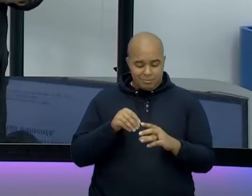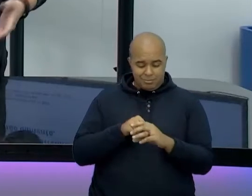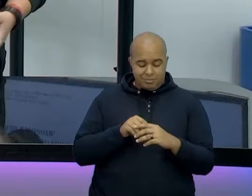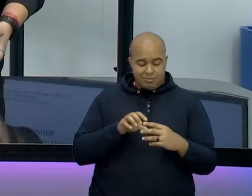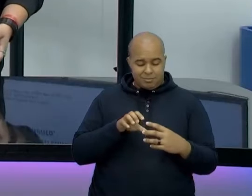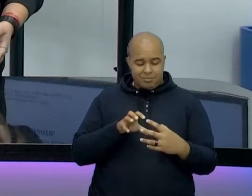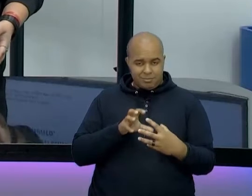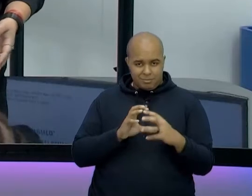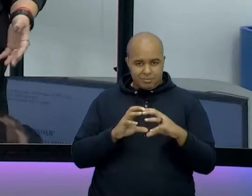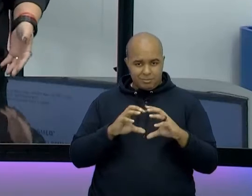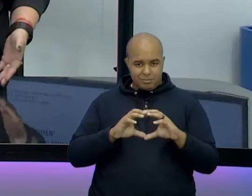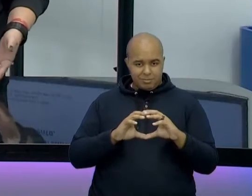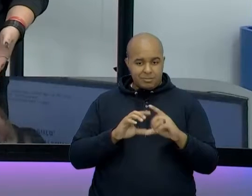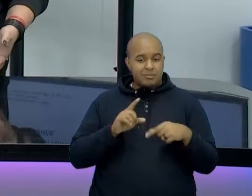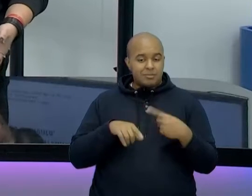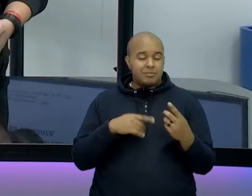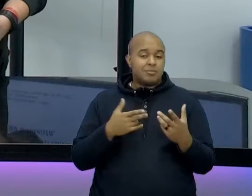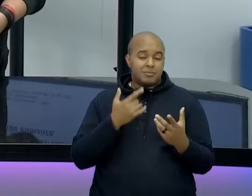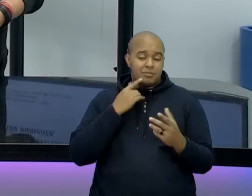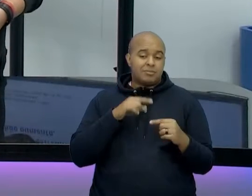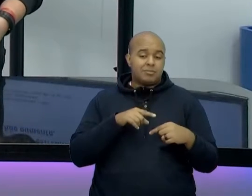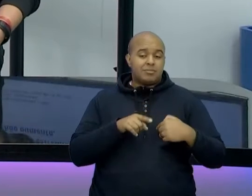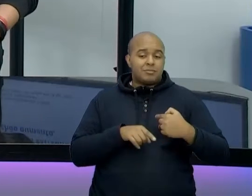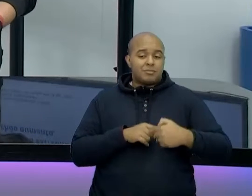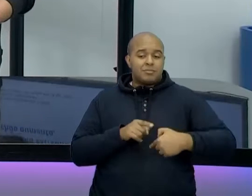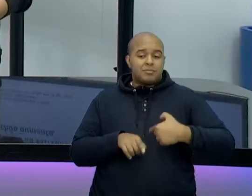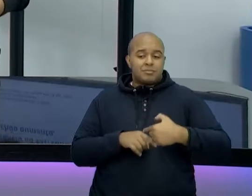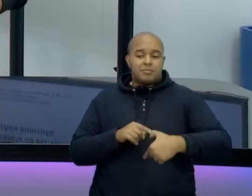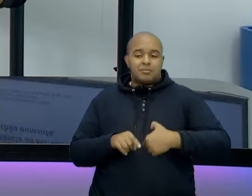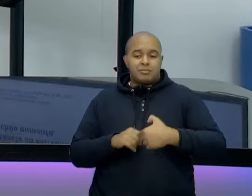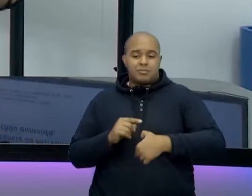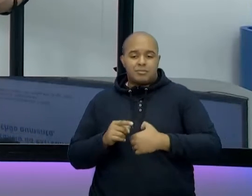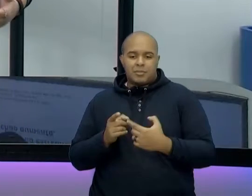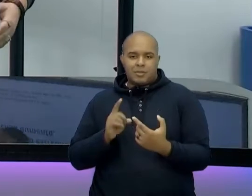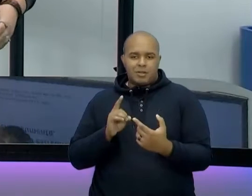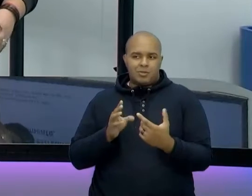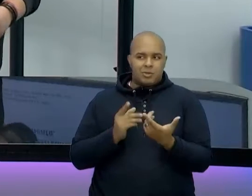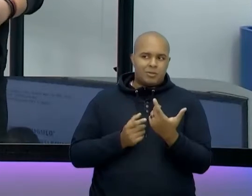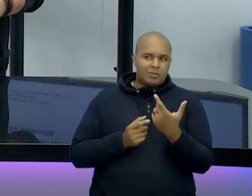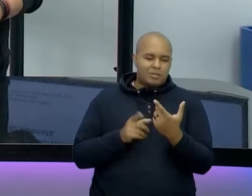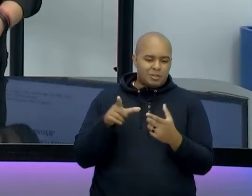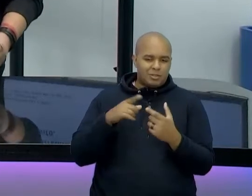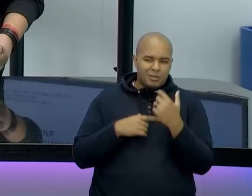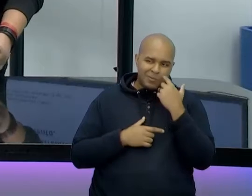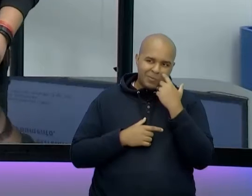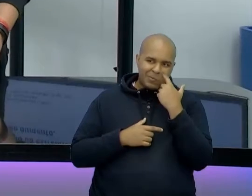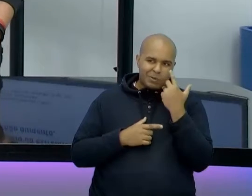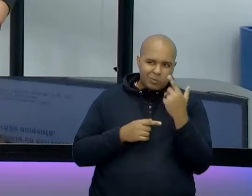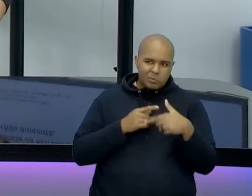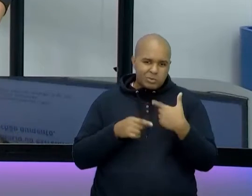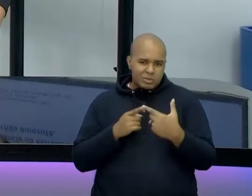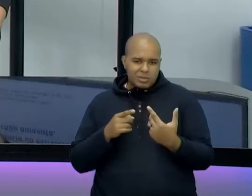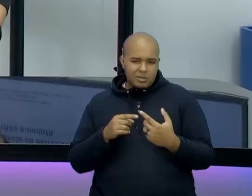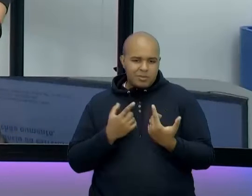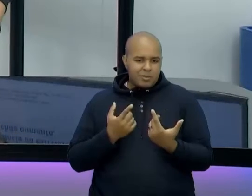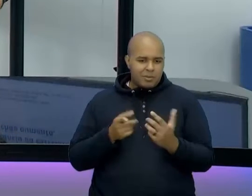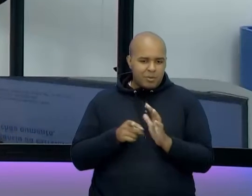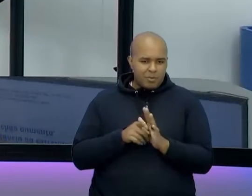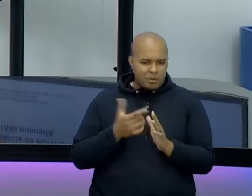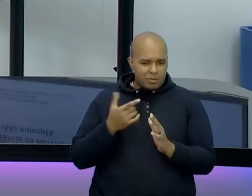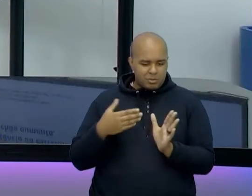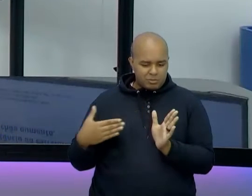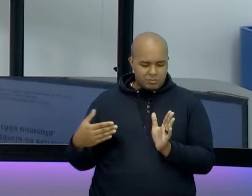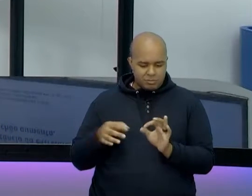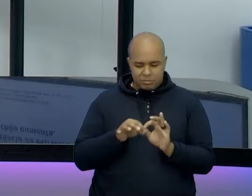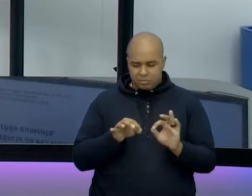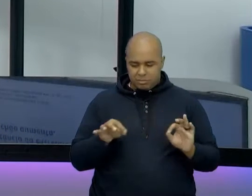centro gravitacional dele, e quando ele gira esse objeto, não só ele está girando, né, para poder percorrer